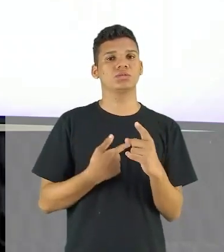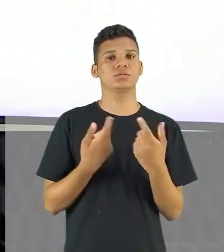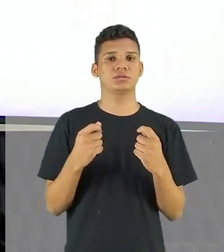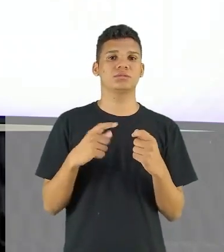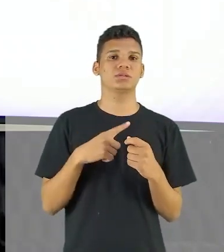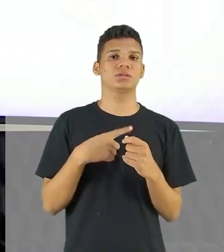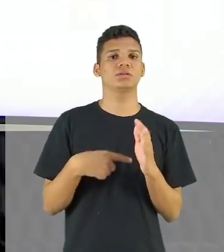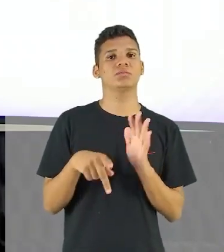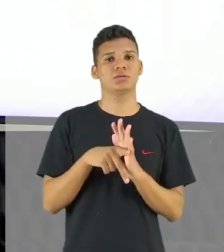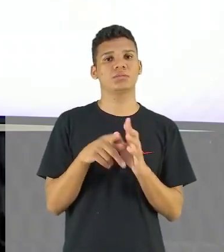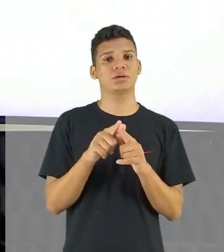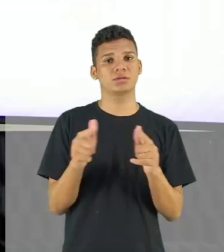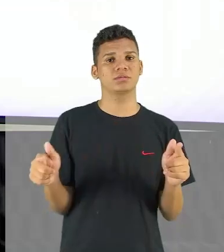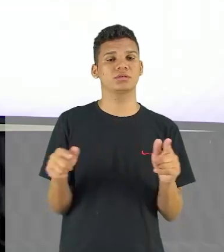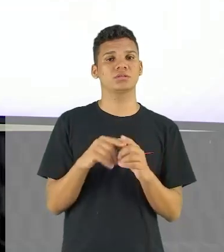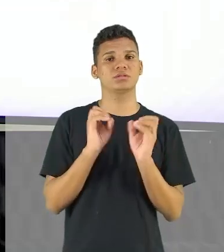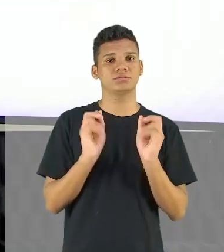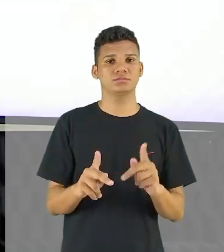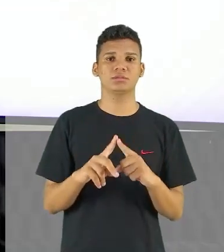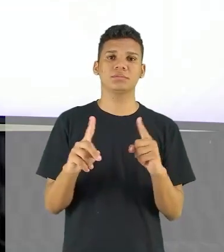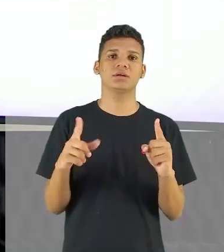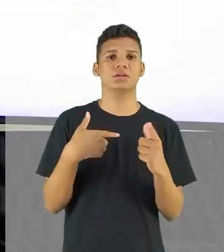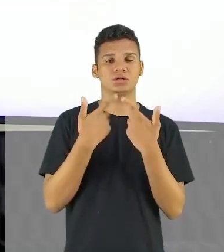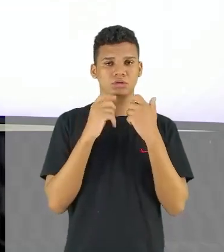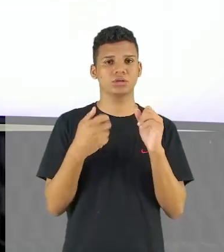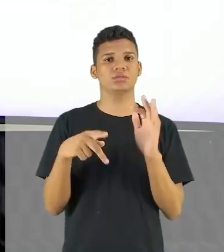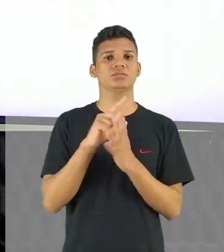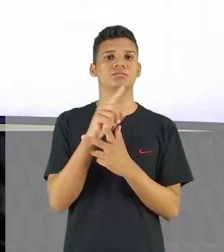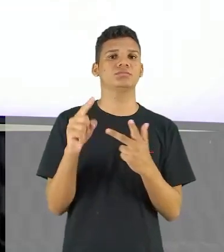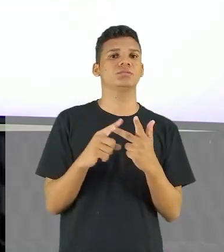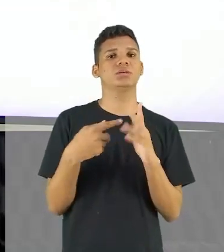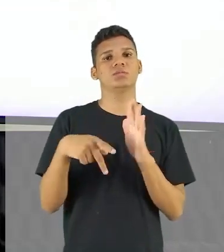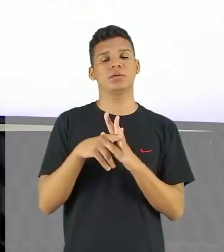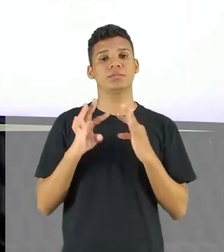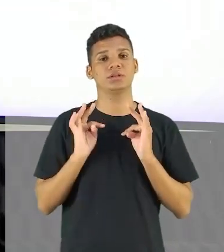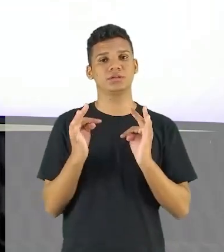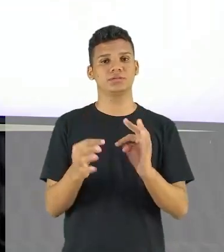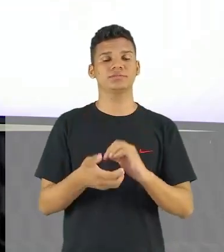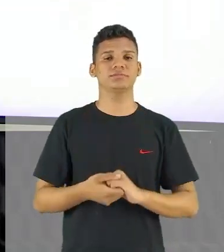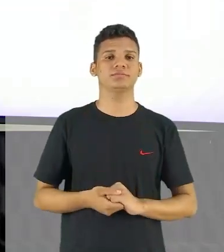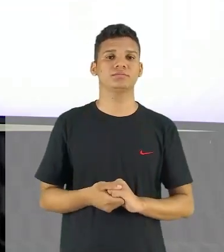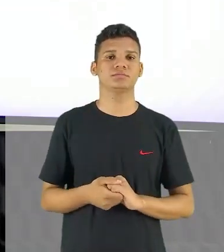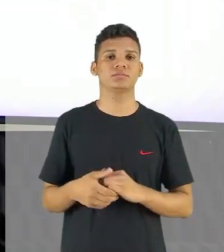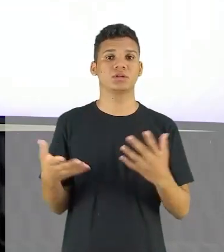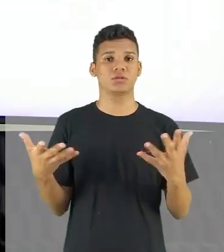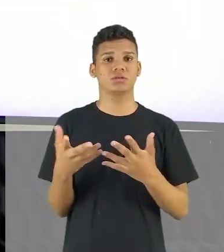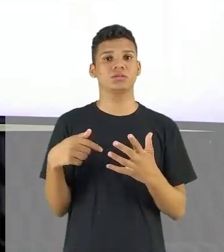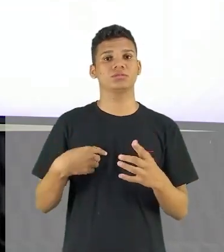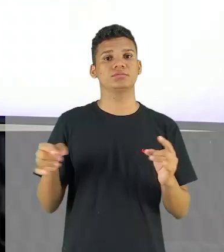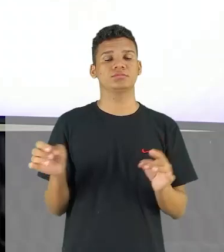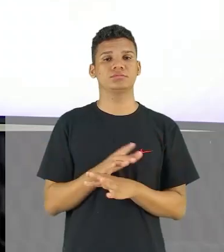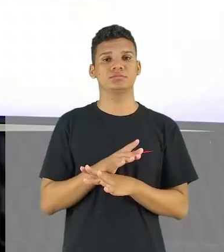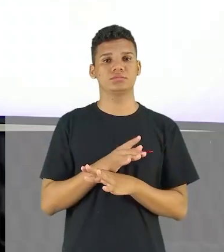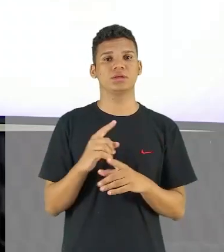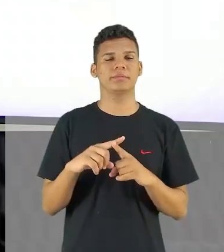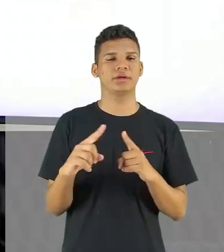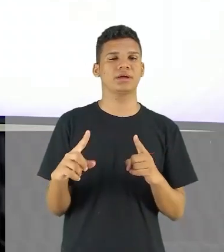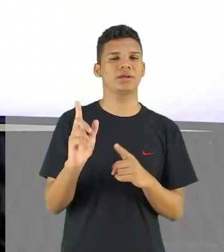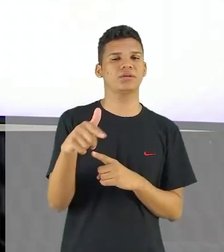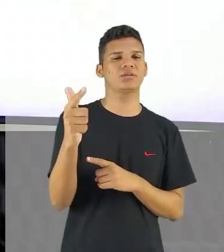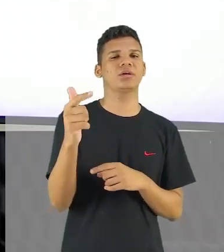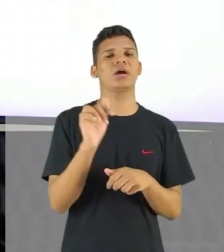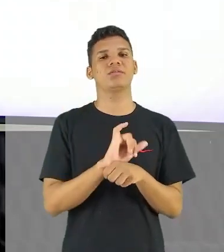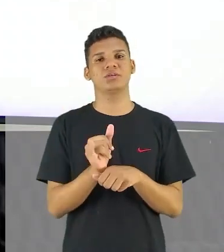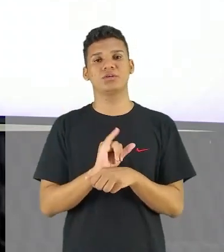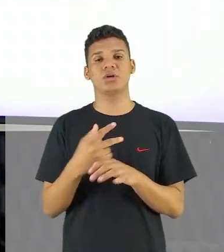questões gramaticais, tá certo? As linguagens, códigos e suas tecnologias, tá bom? Hoje eu vou ficar por aqui. Tem mais